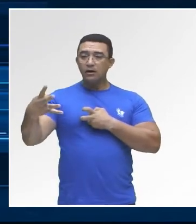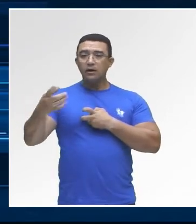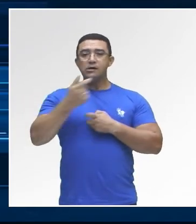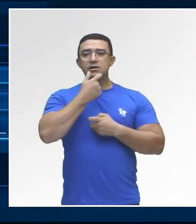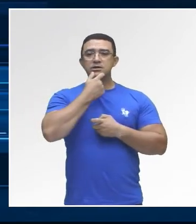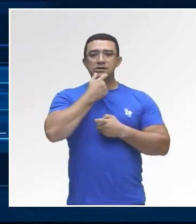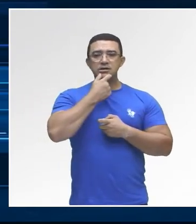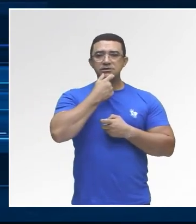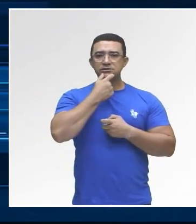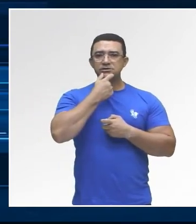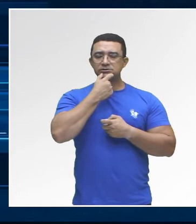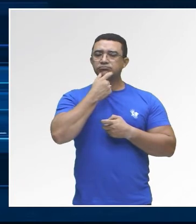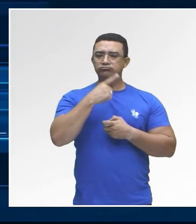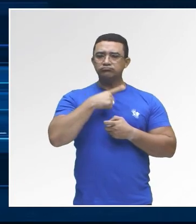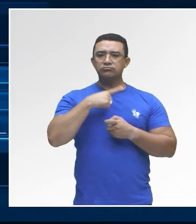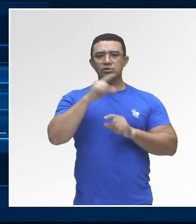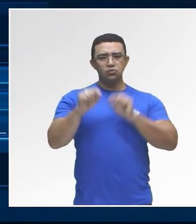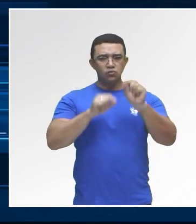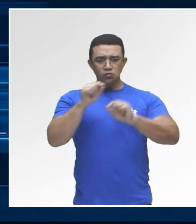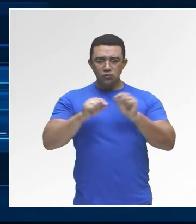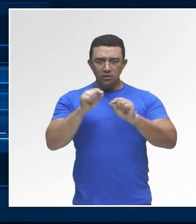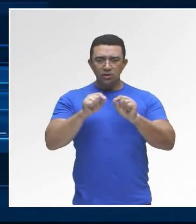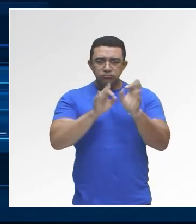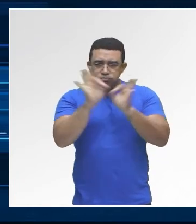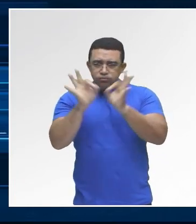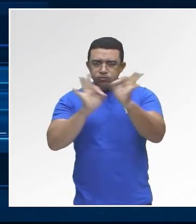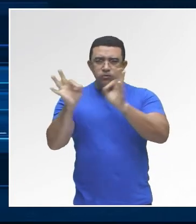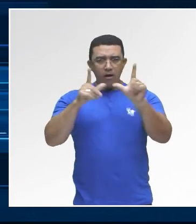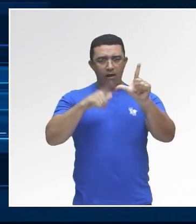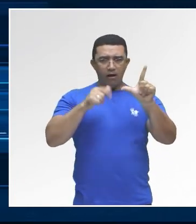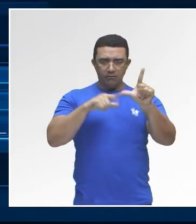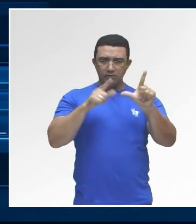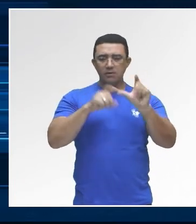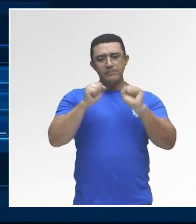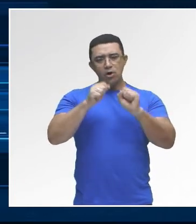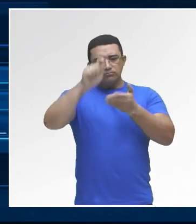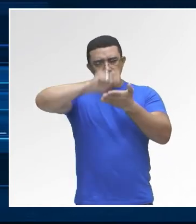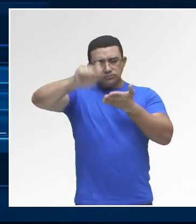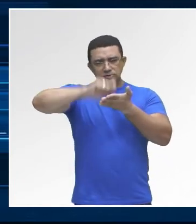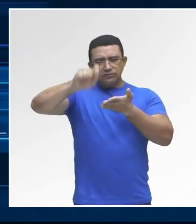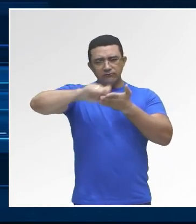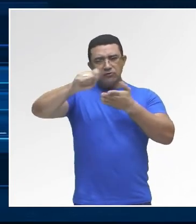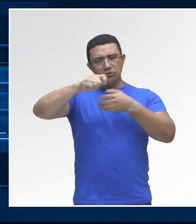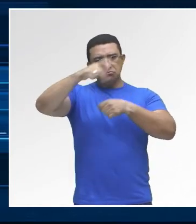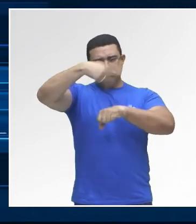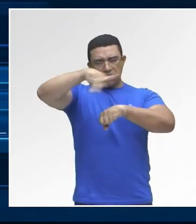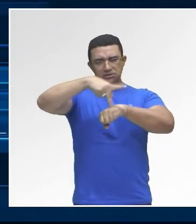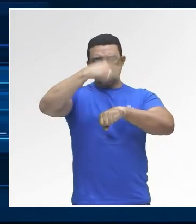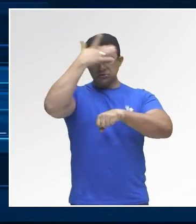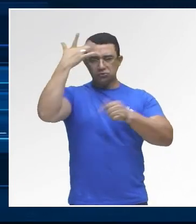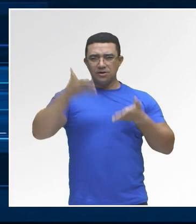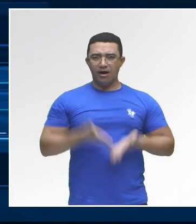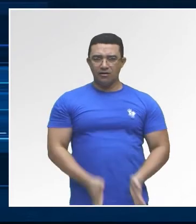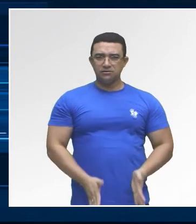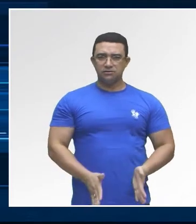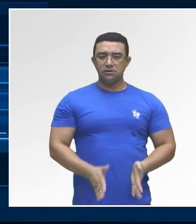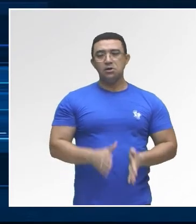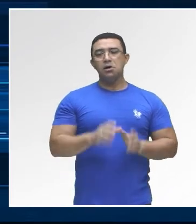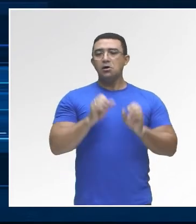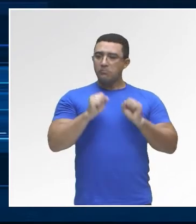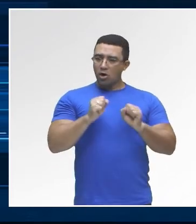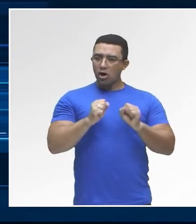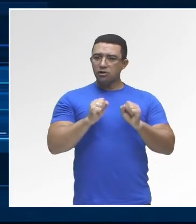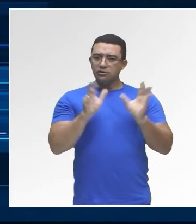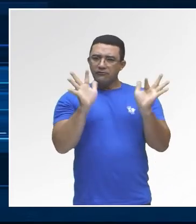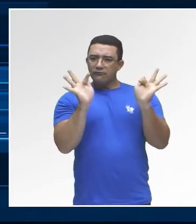pequena ordem, não é? Que você pode escrever as nacionalidades das pessoas. Você pode escrever com esse final aqui, AN, como